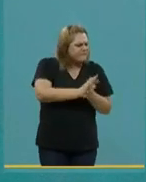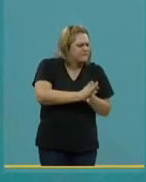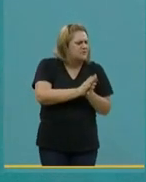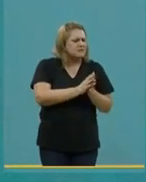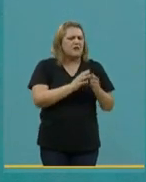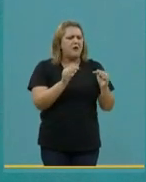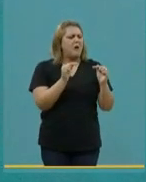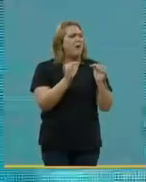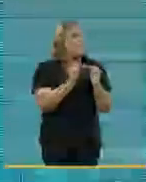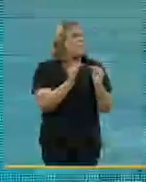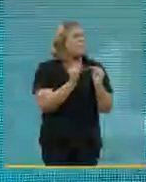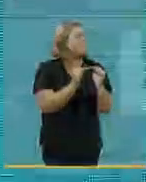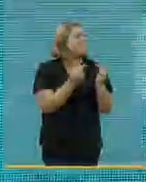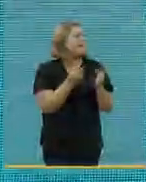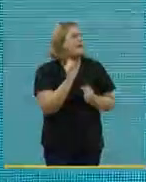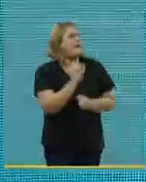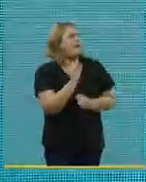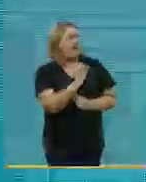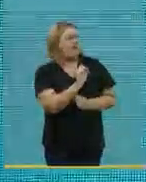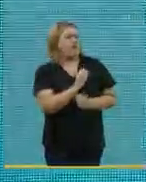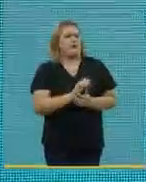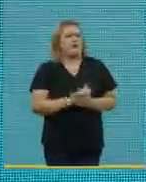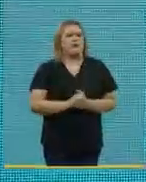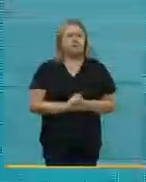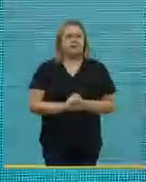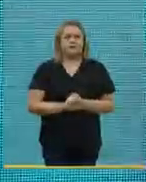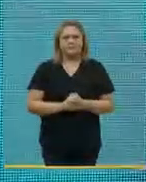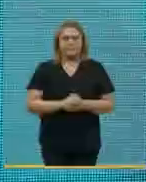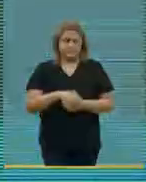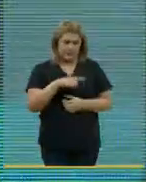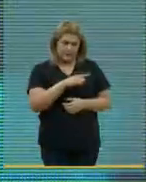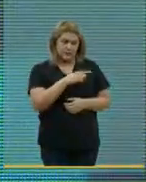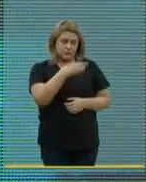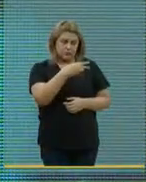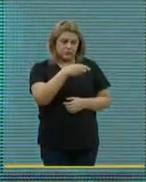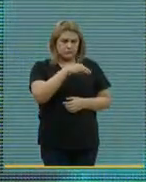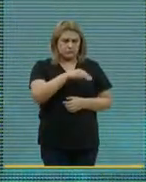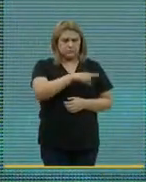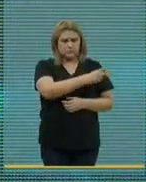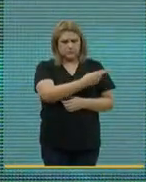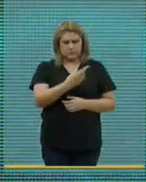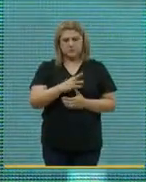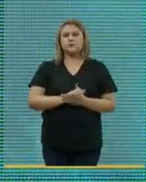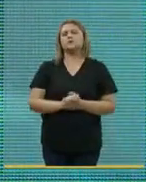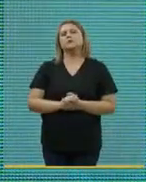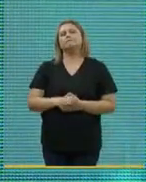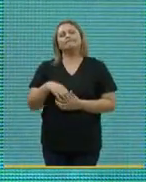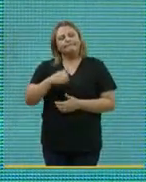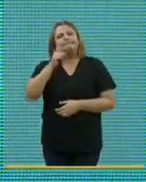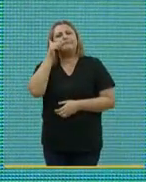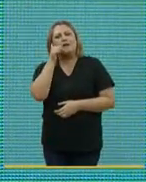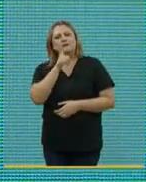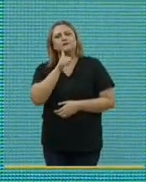voltadas para a candidata dois minutos as mulheres são vítimas de todo e qualquer